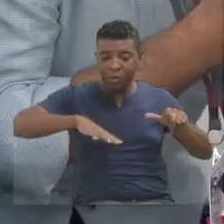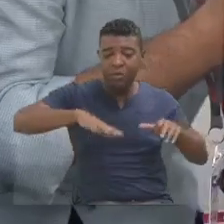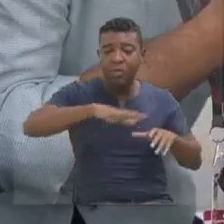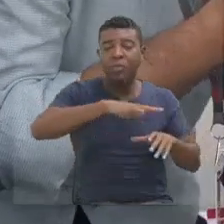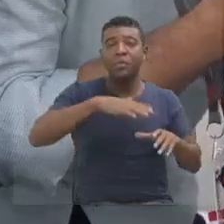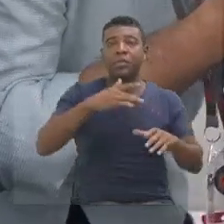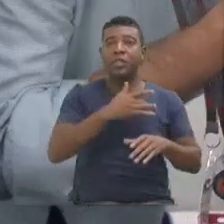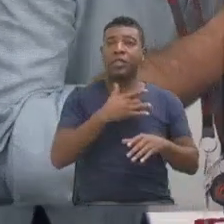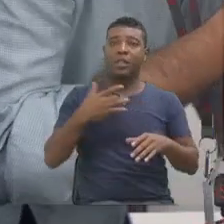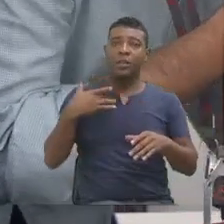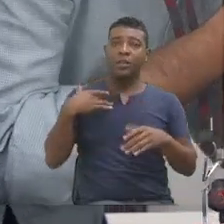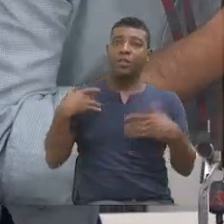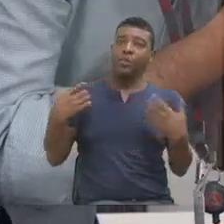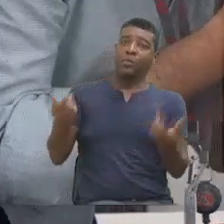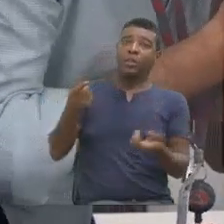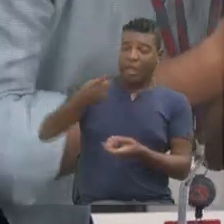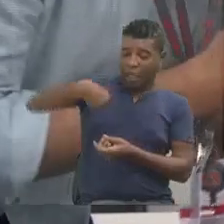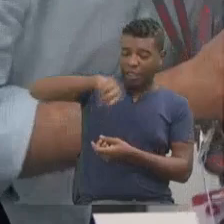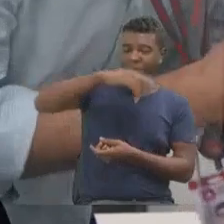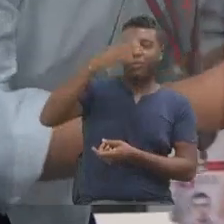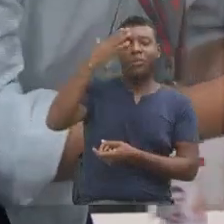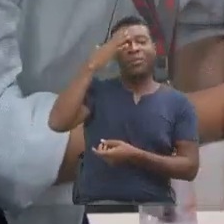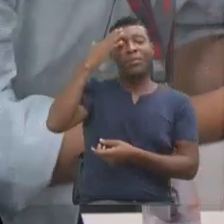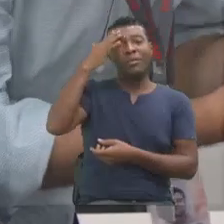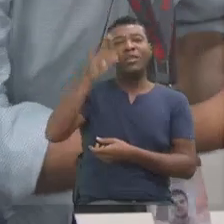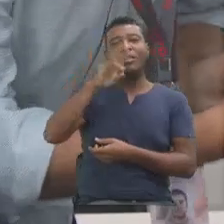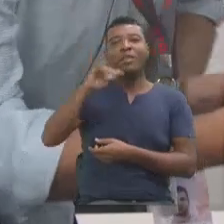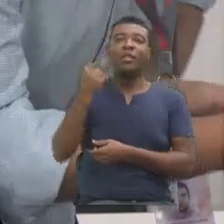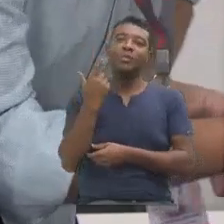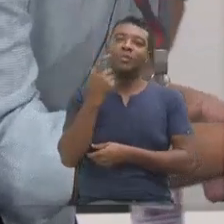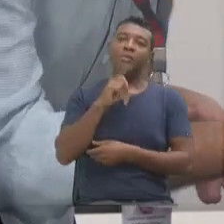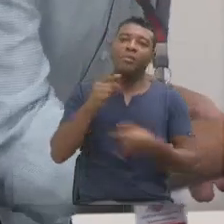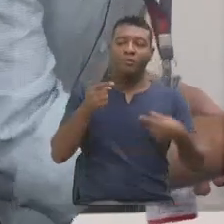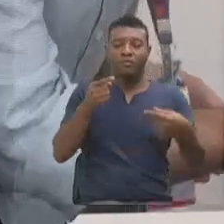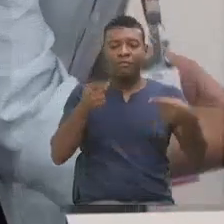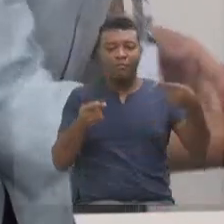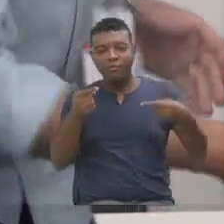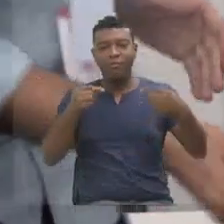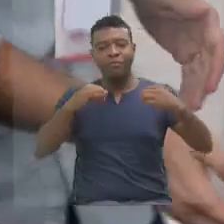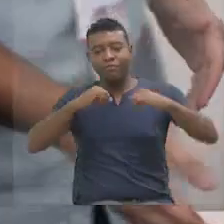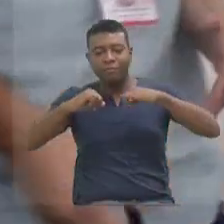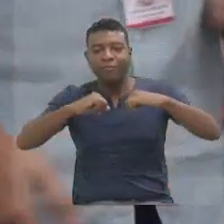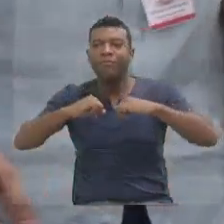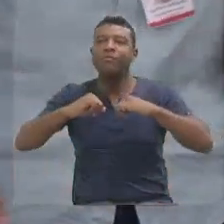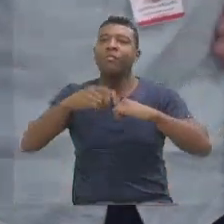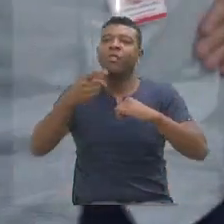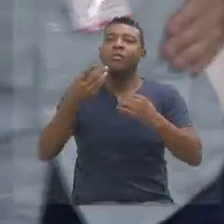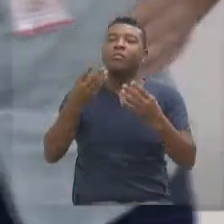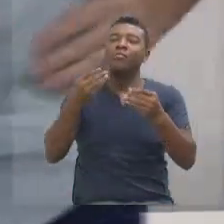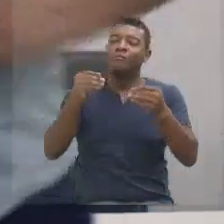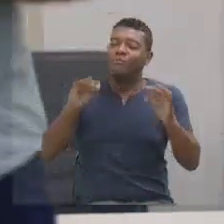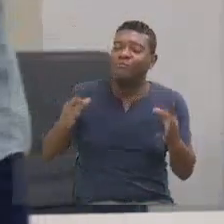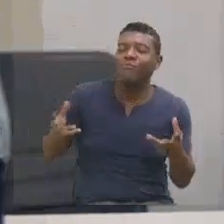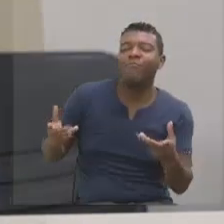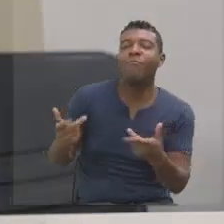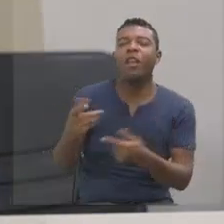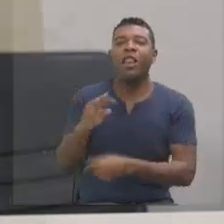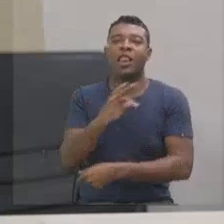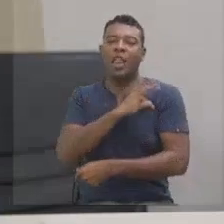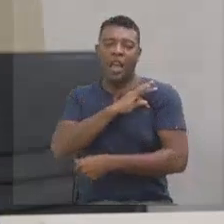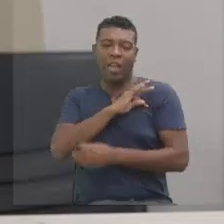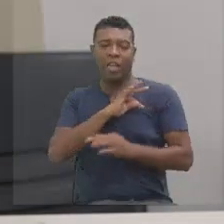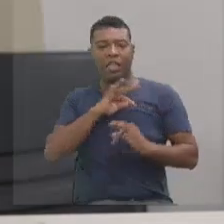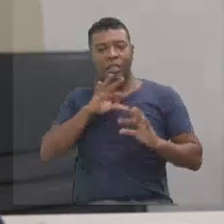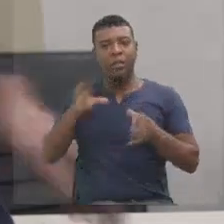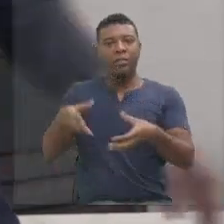mesa significa que a gente vai conseguir ter uma discussão bem bem técnica também além da